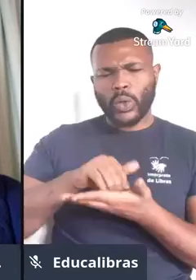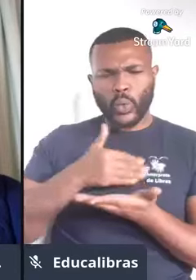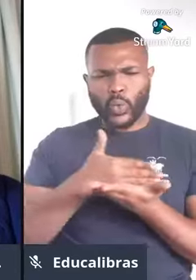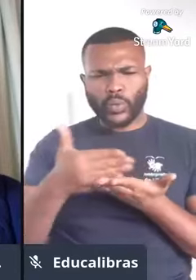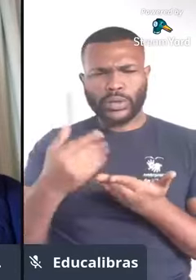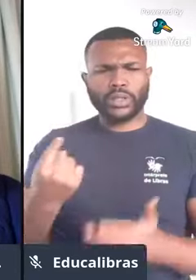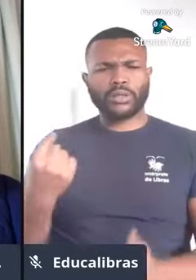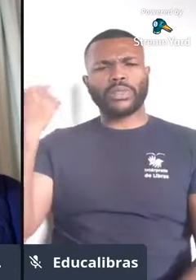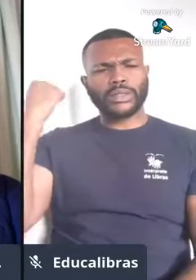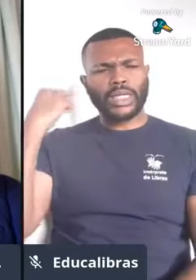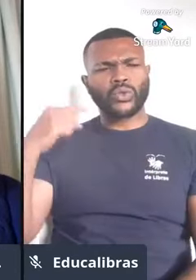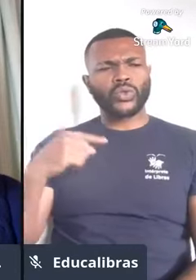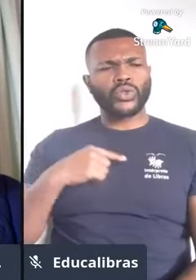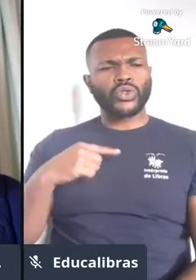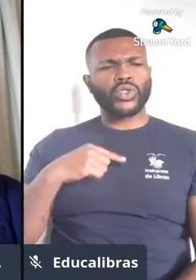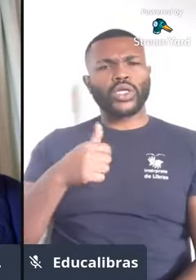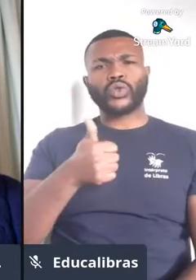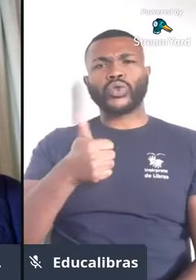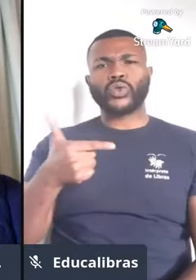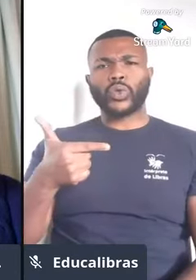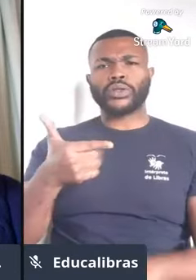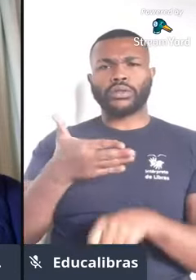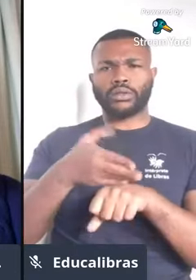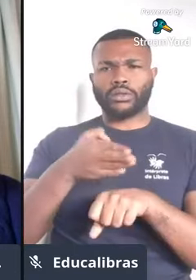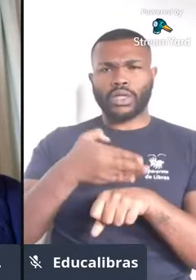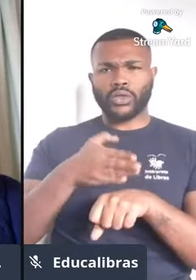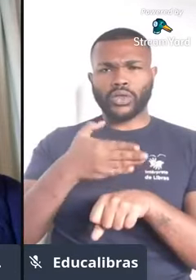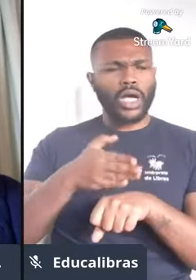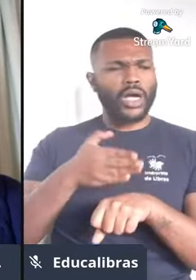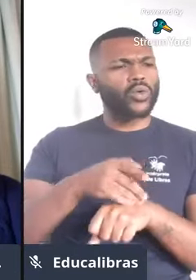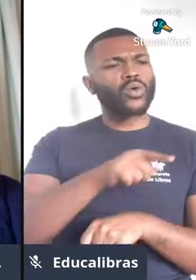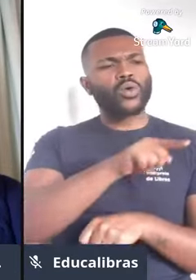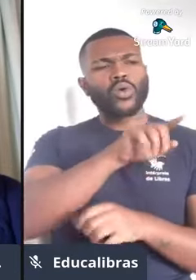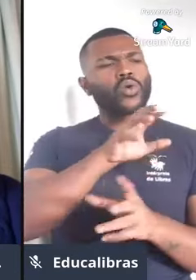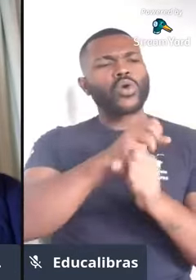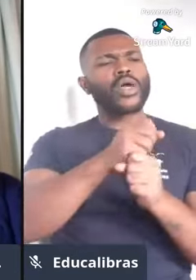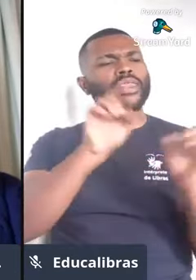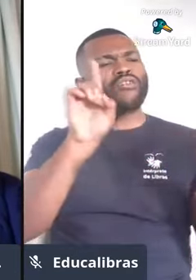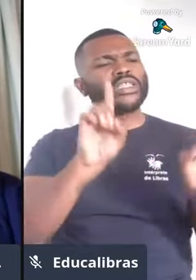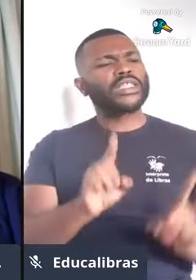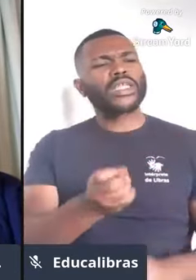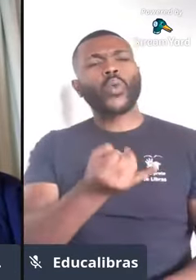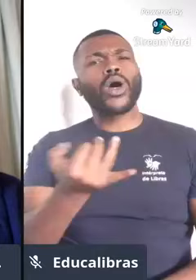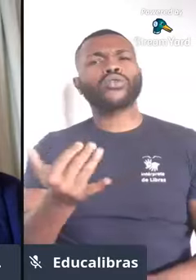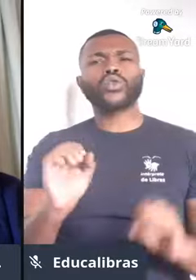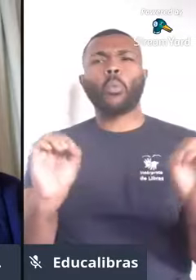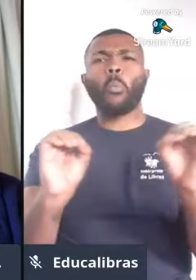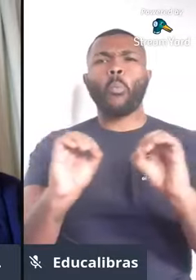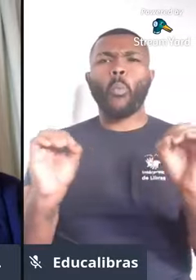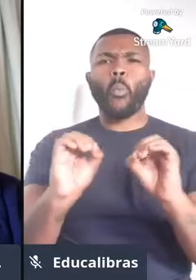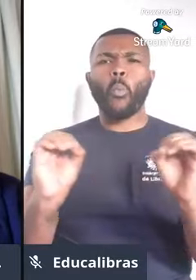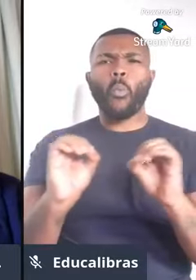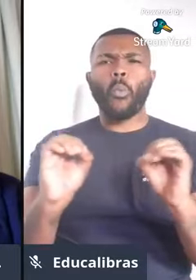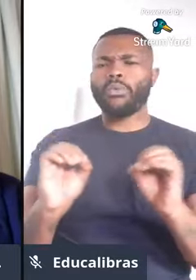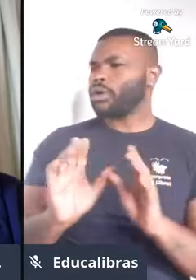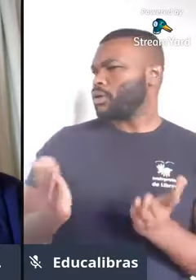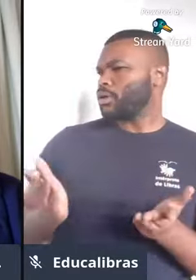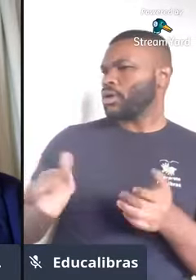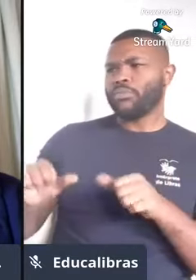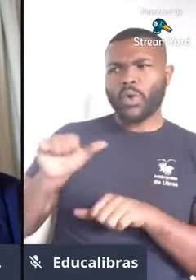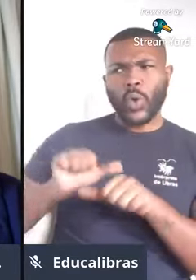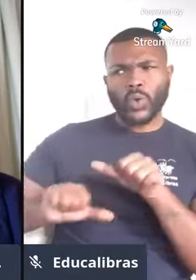tinham 12 estagiários, nenhum com deficiência. Eu falei, vamos mudar isso. A